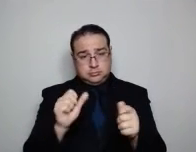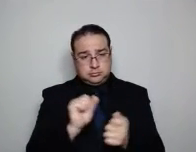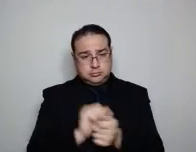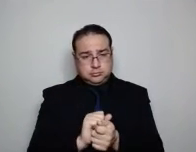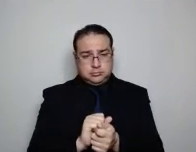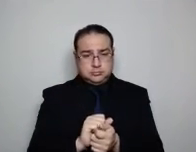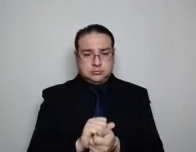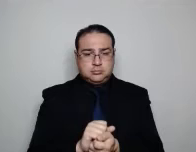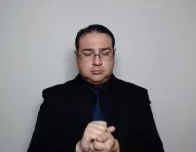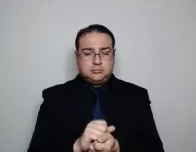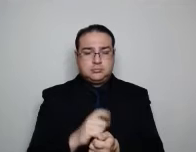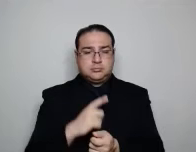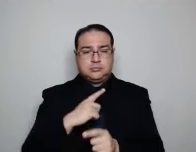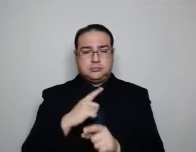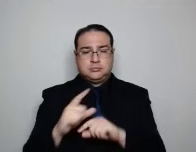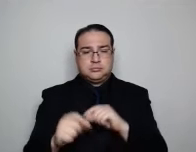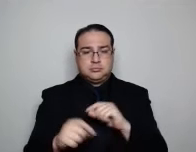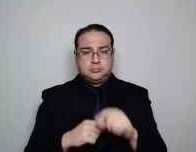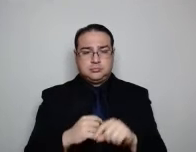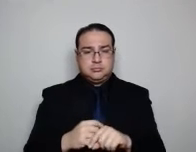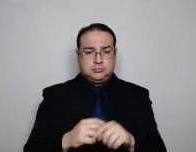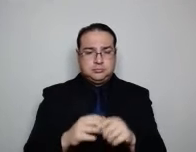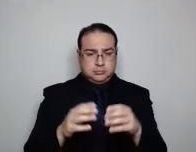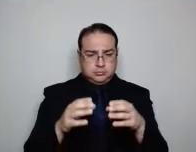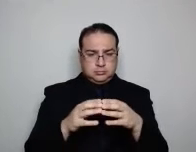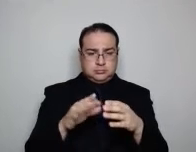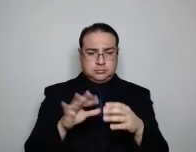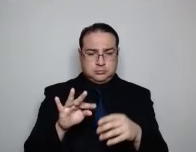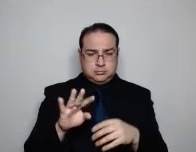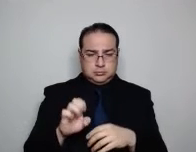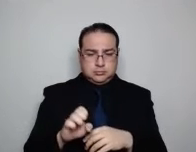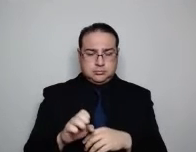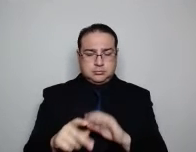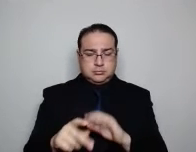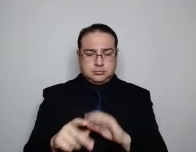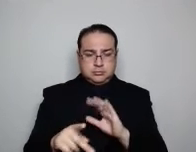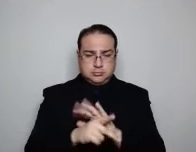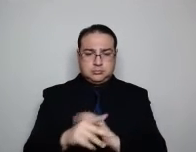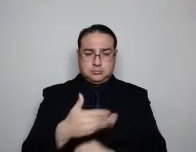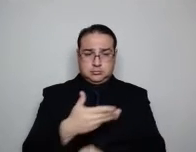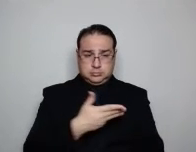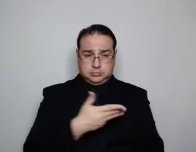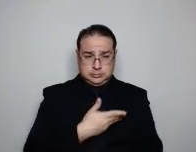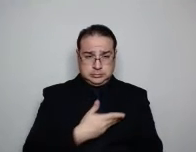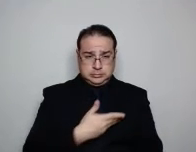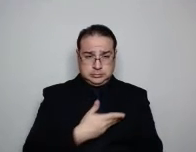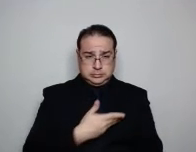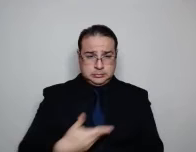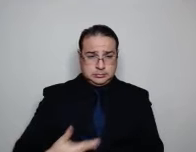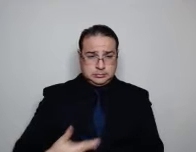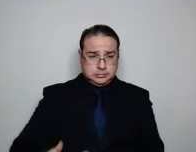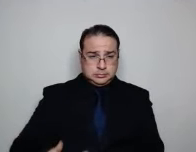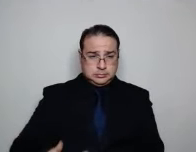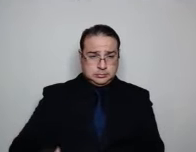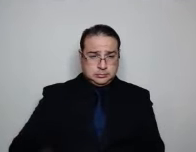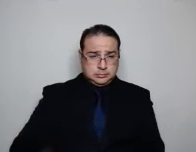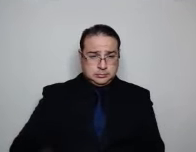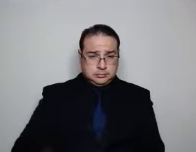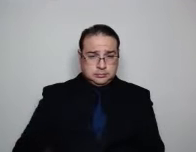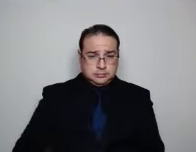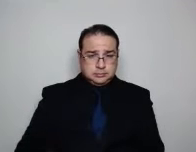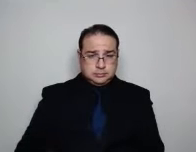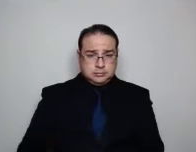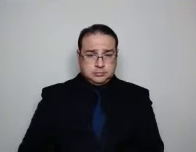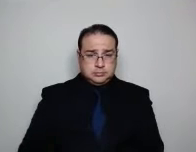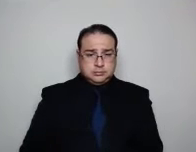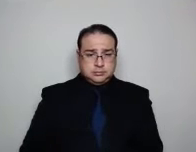sempre, quase sempre, atrasa o pagamento dos seus prestadores de serviço, dos